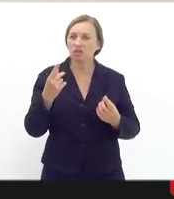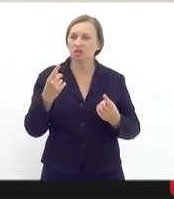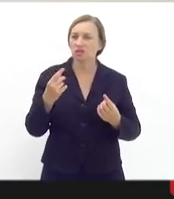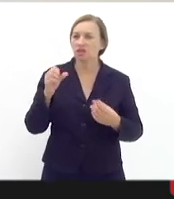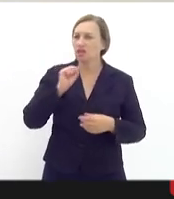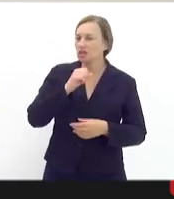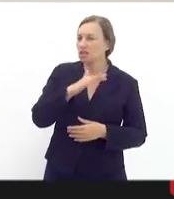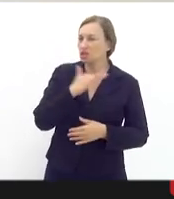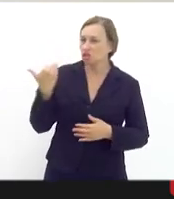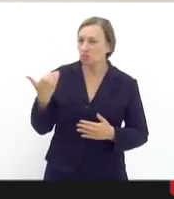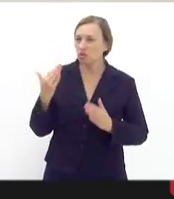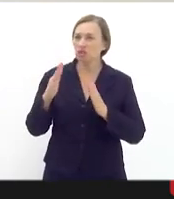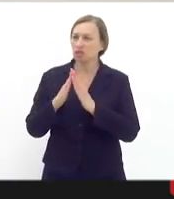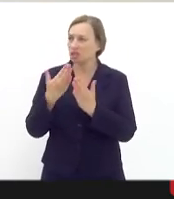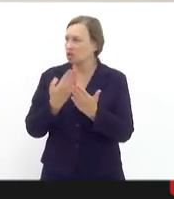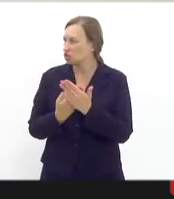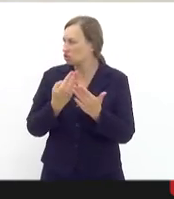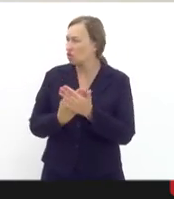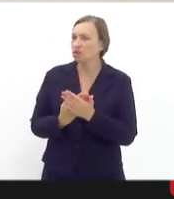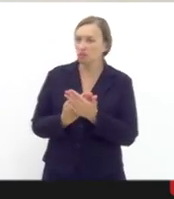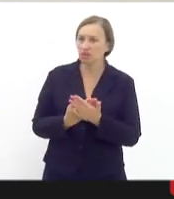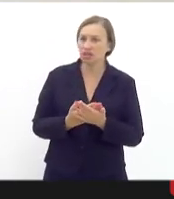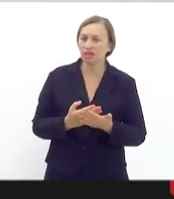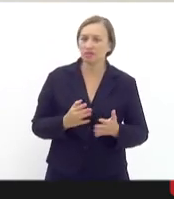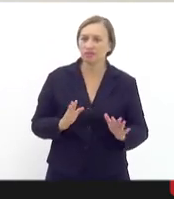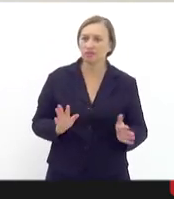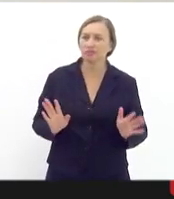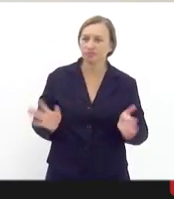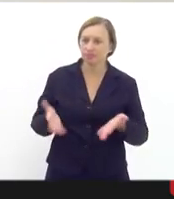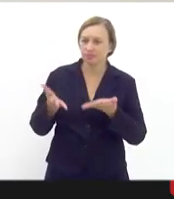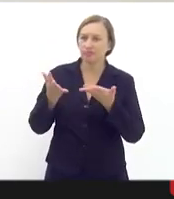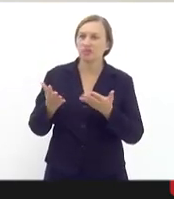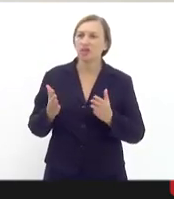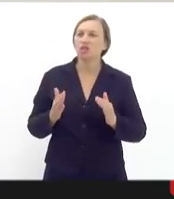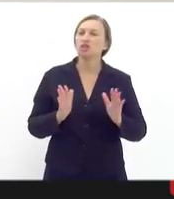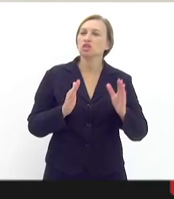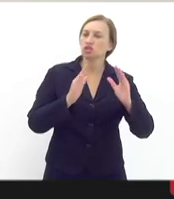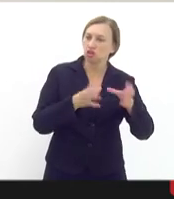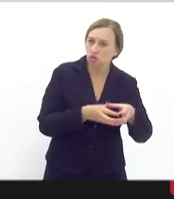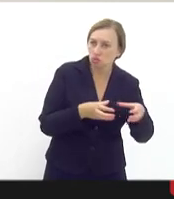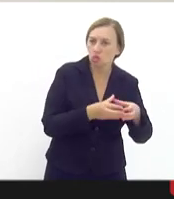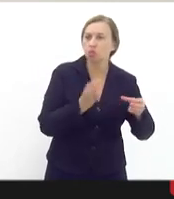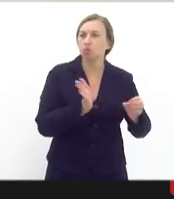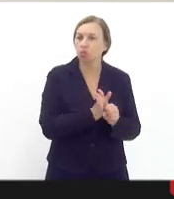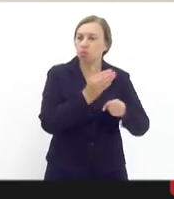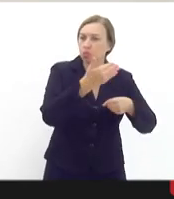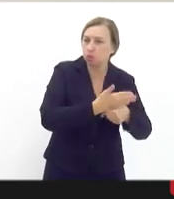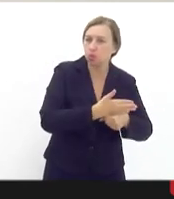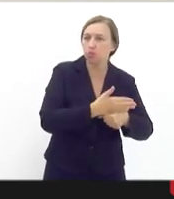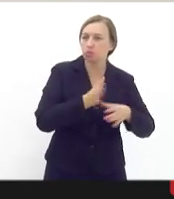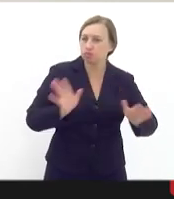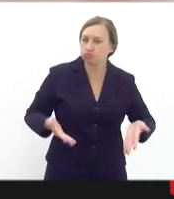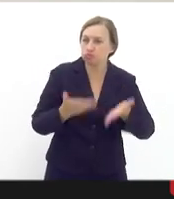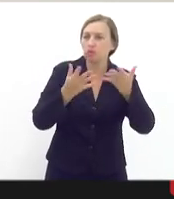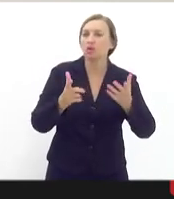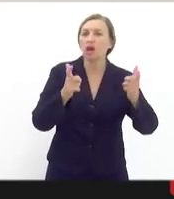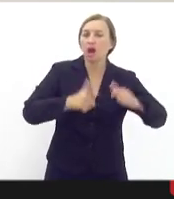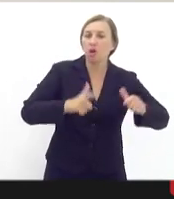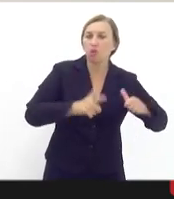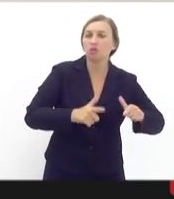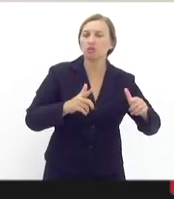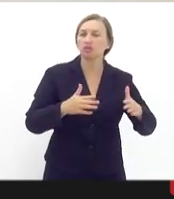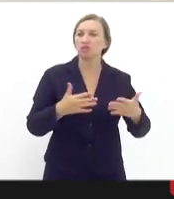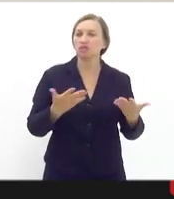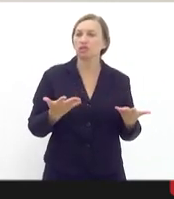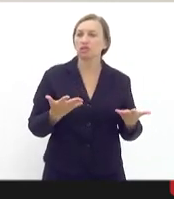são estimuladas por essas questões de rede, aí desde grupos, né, nazistas e que começaram a estimular, de onde vieram